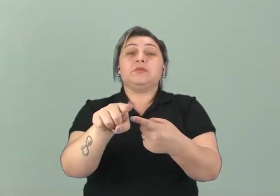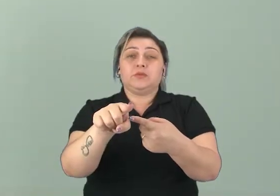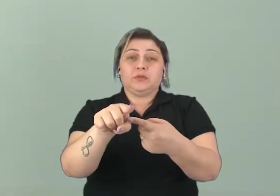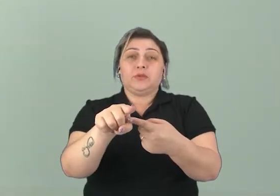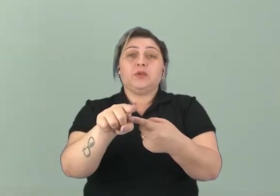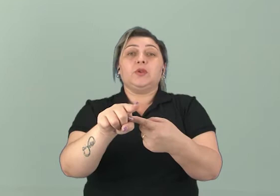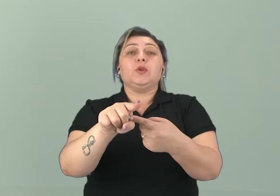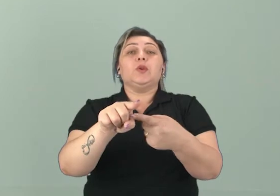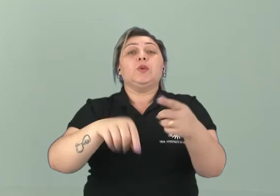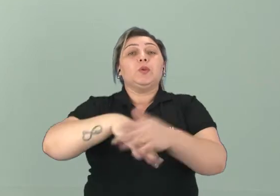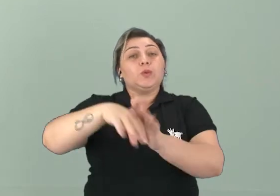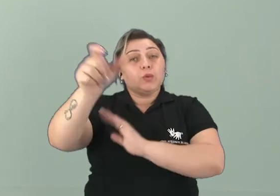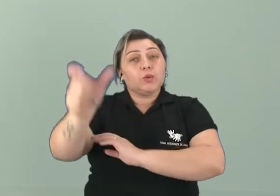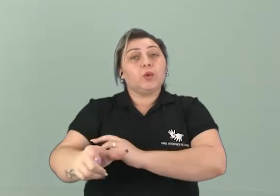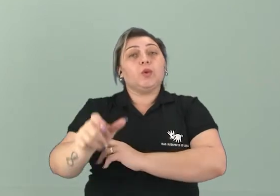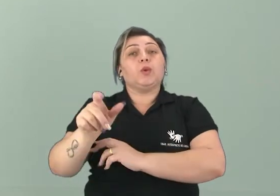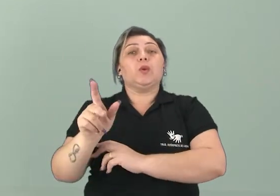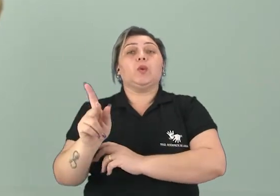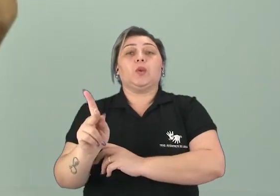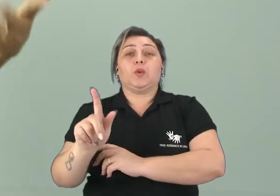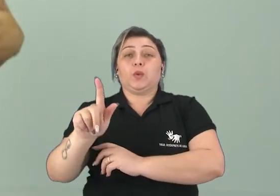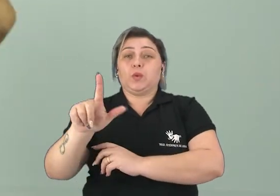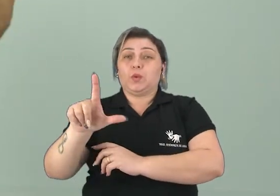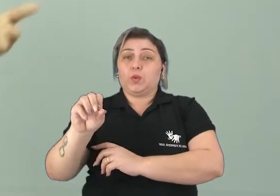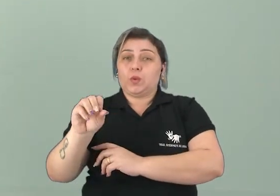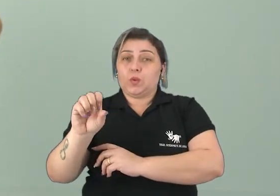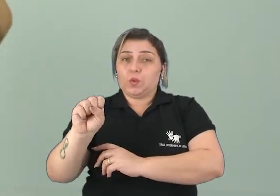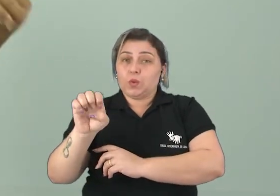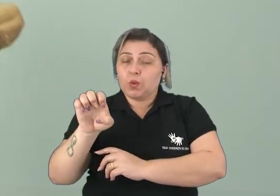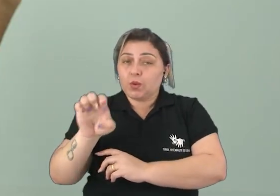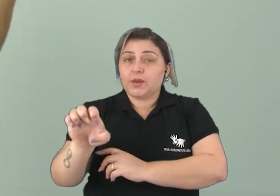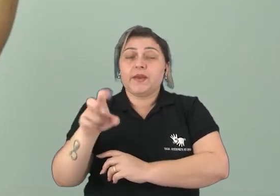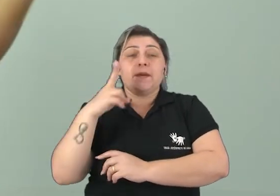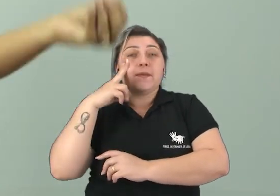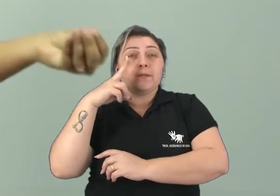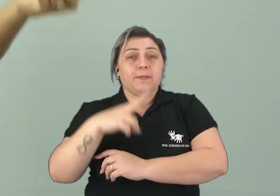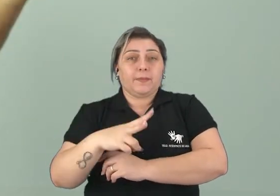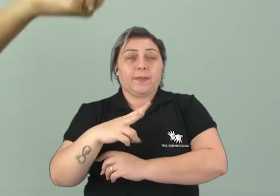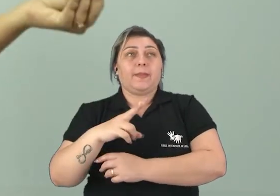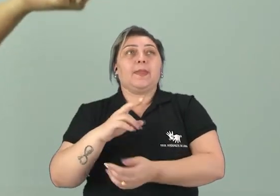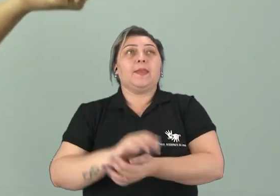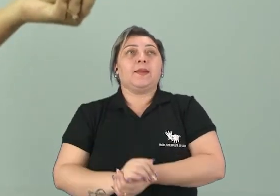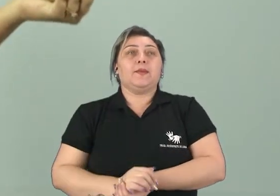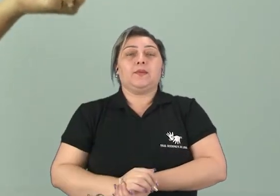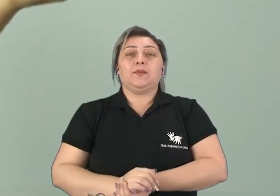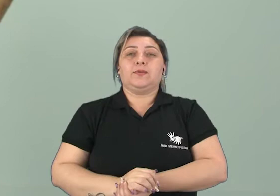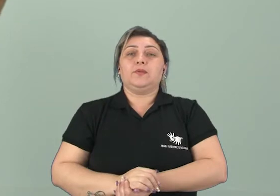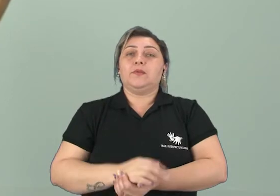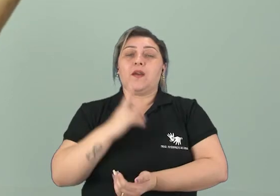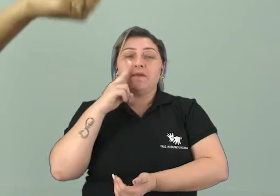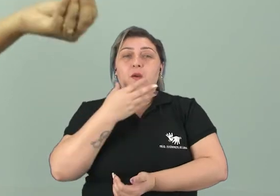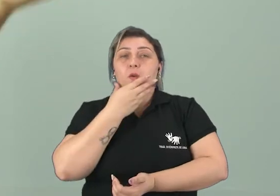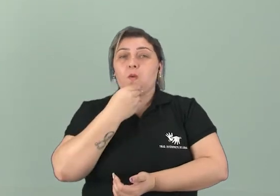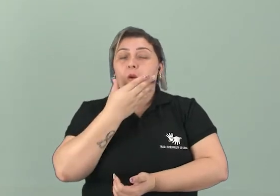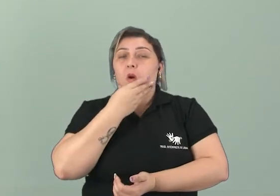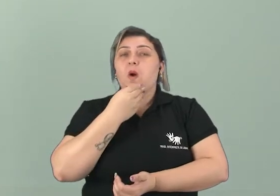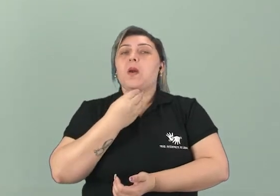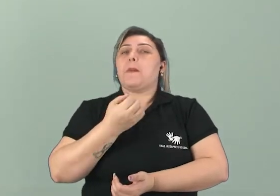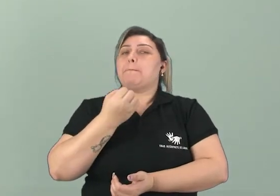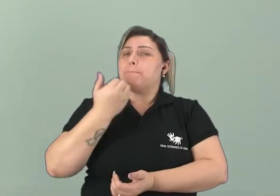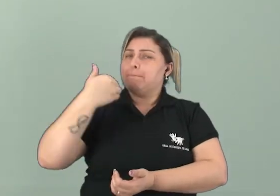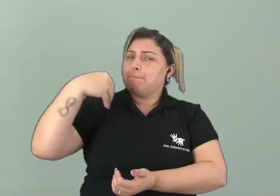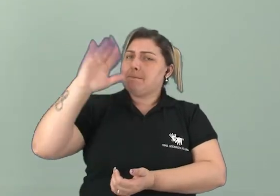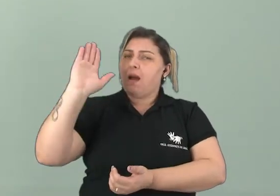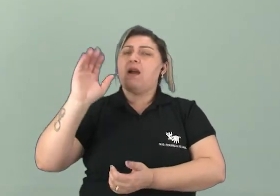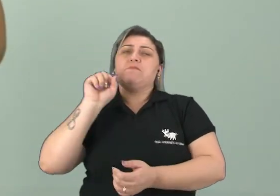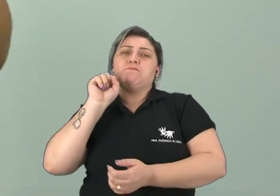Klose, mesmo assim, muitas pessoas veem o Klose como um artilheiro, né?